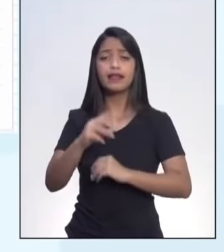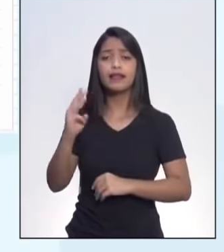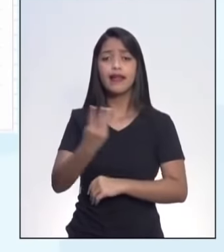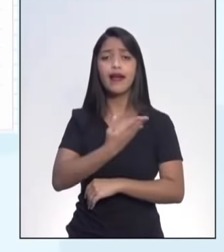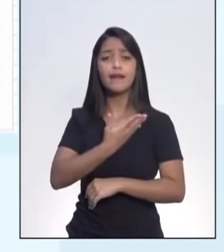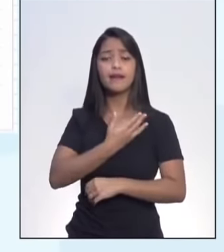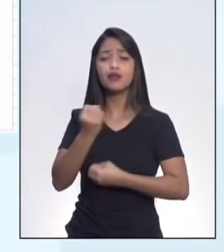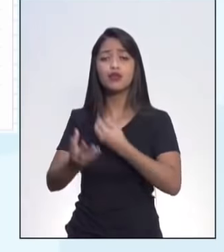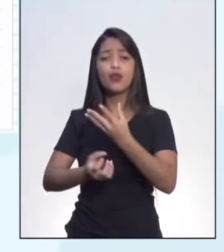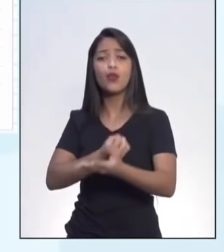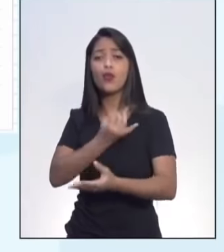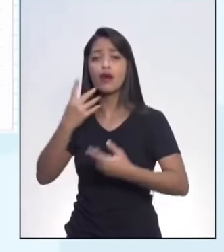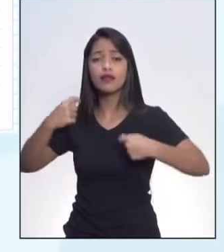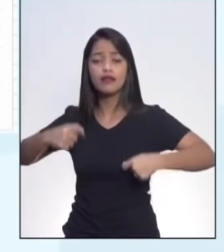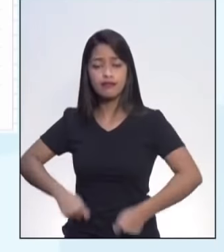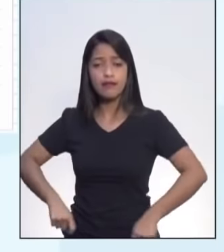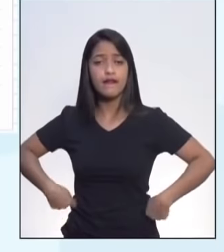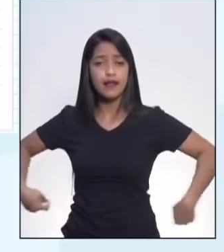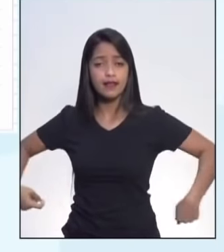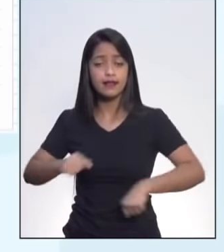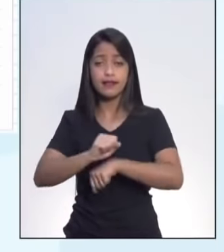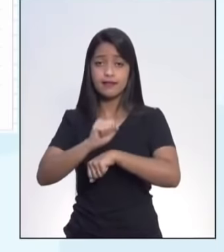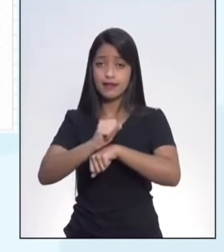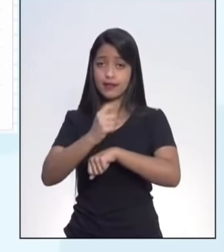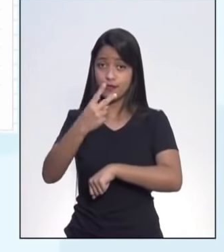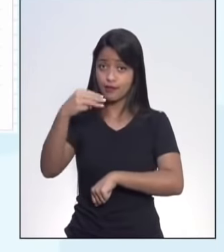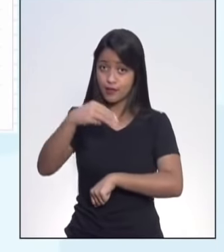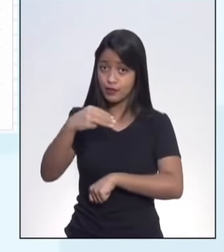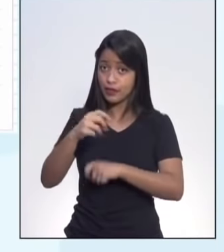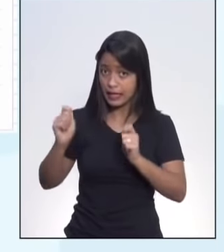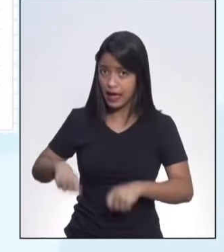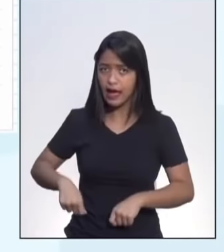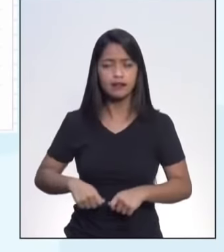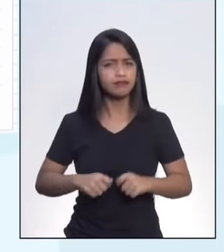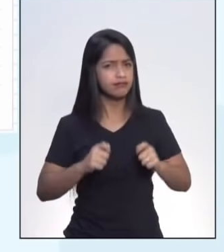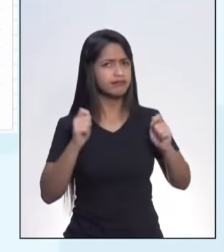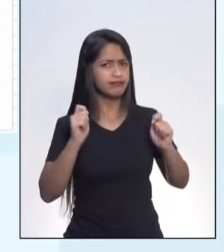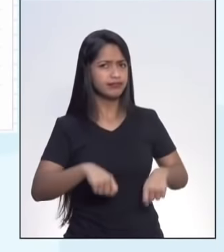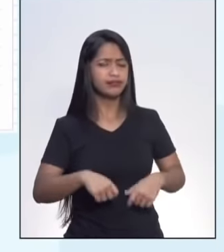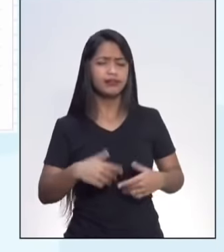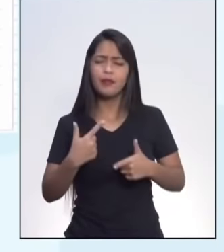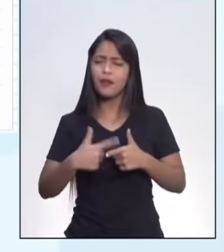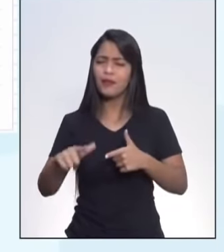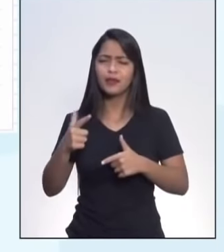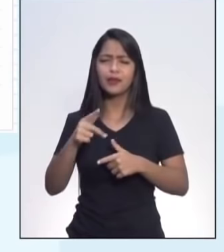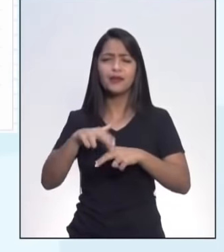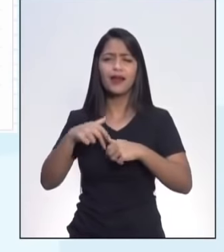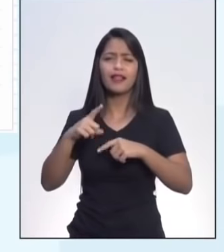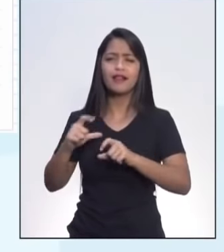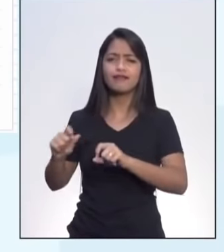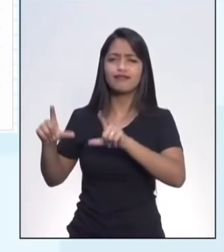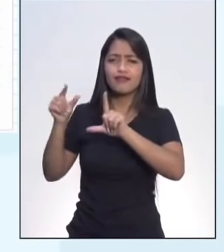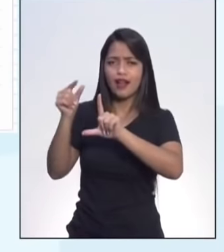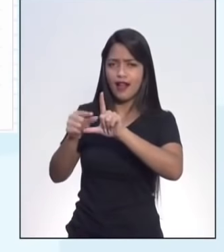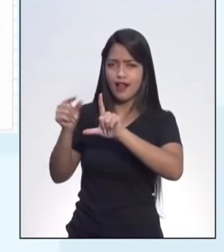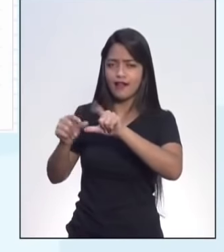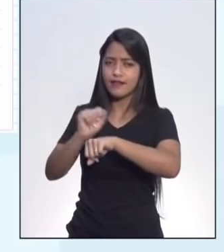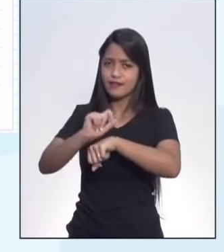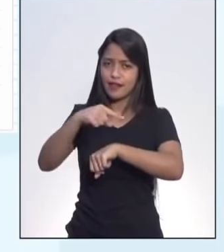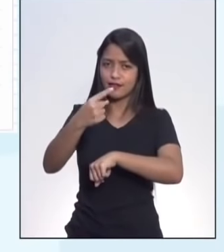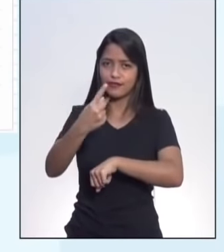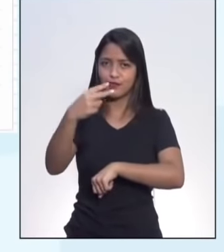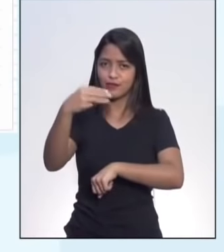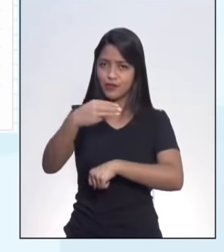minutinhos? 2 minutinhos, acho que dá. 2 minutinhos, tá? Aí não tem aquele problema, o gráfico já está aí para vocês, tá ok? 2 minutinhos a gente